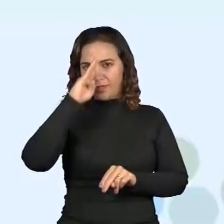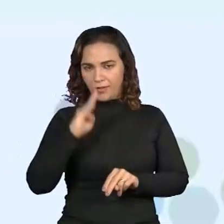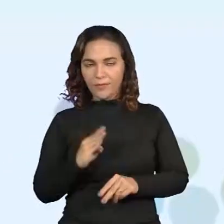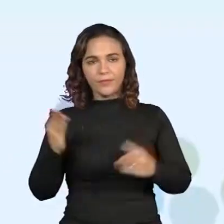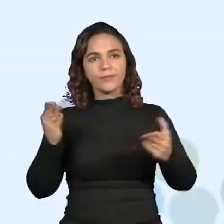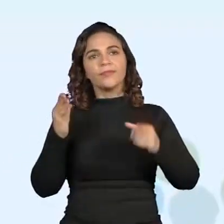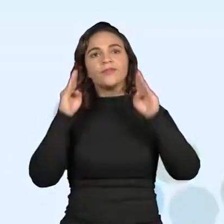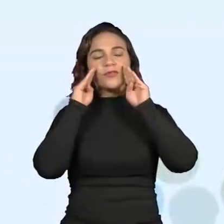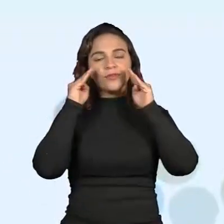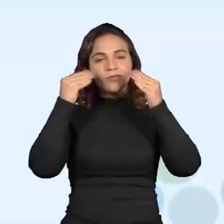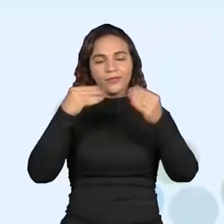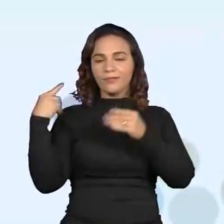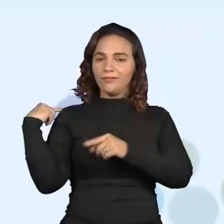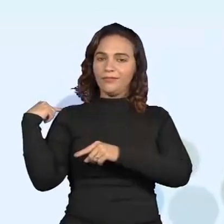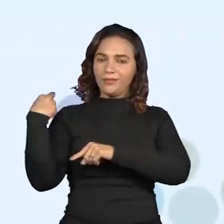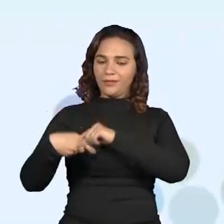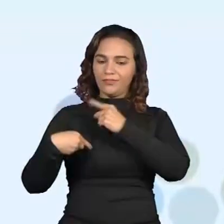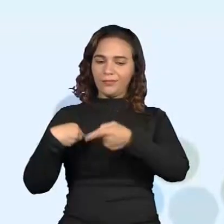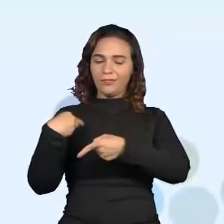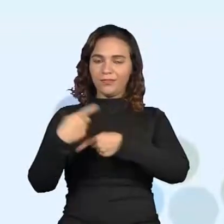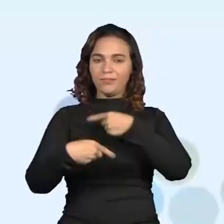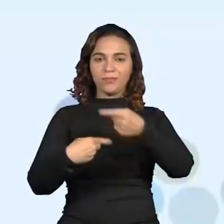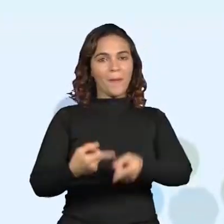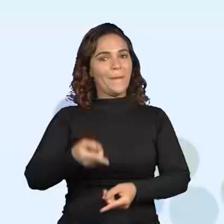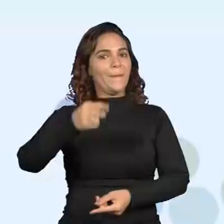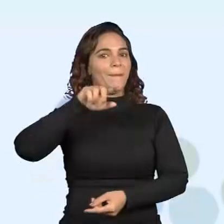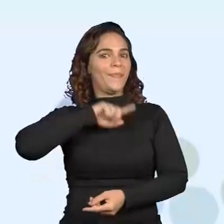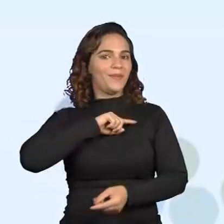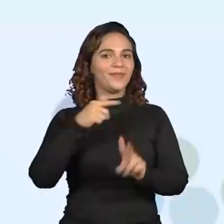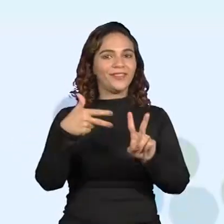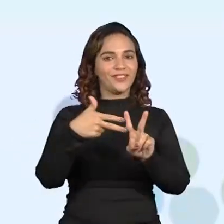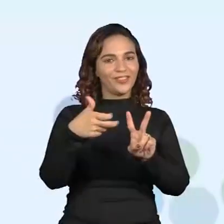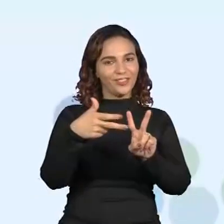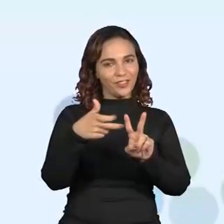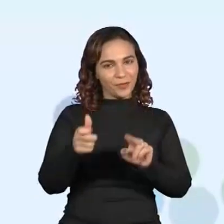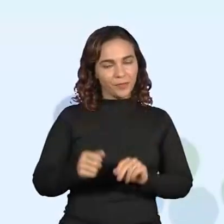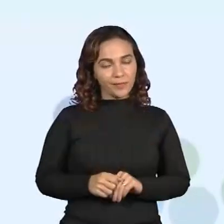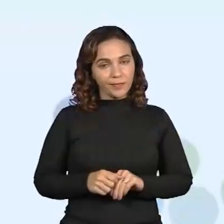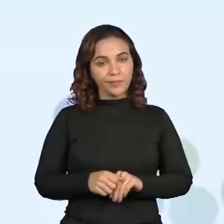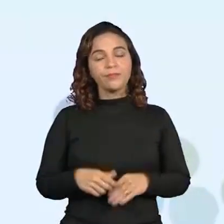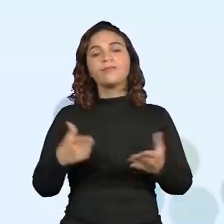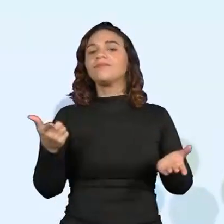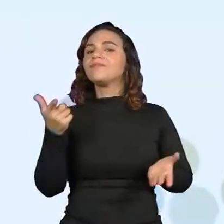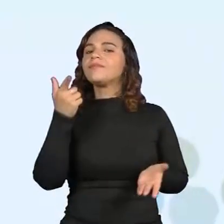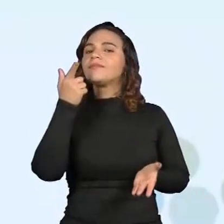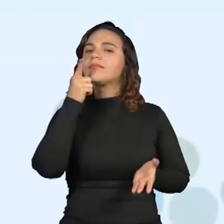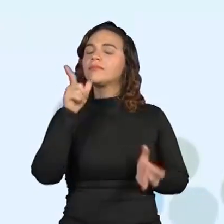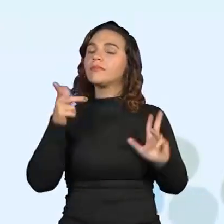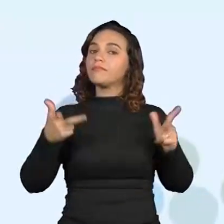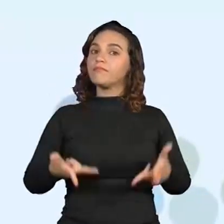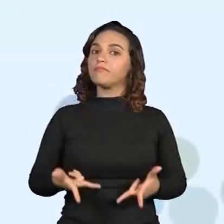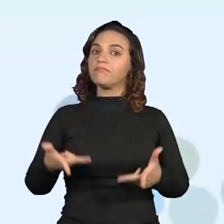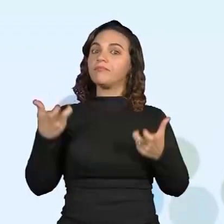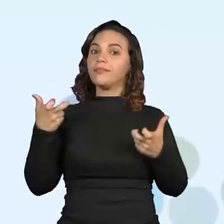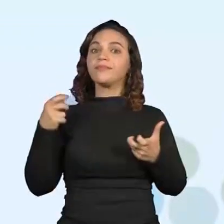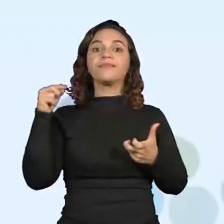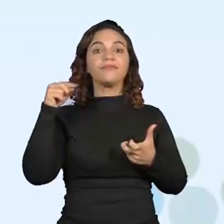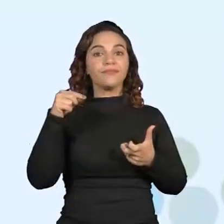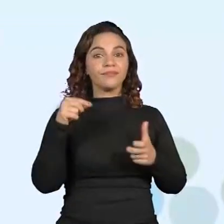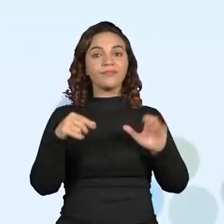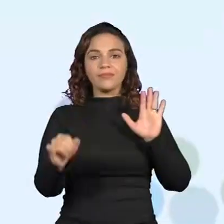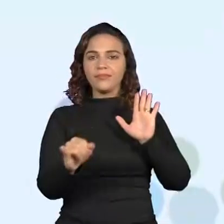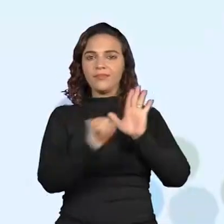nossas heranças indígenas. Tudo para entendermos a identidade cultural